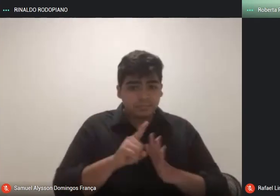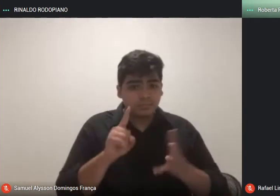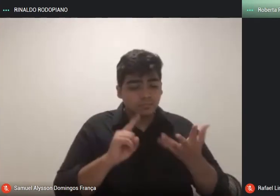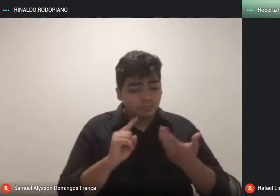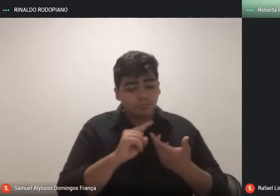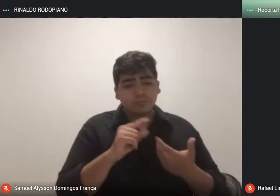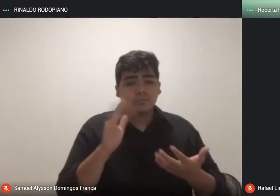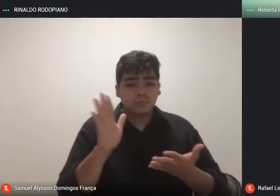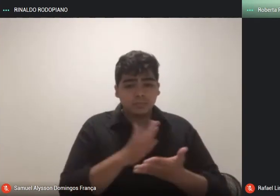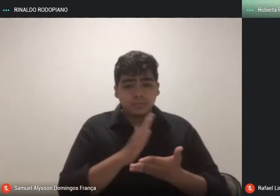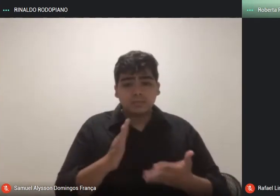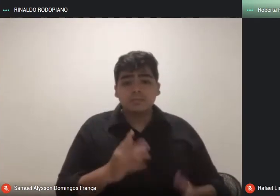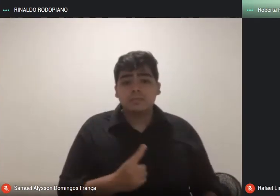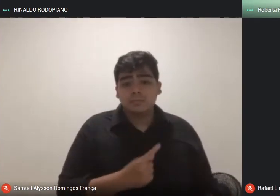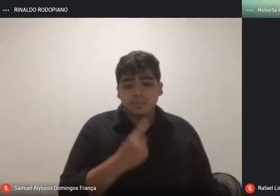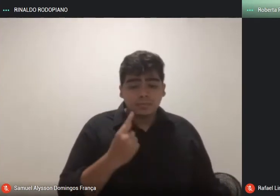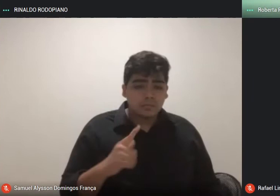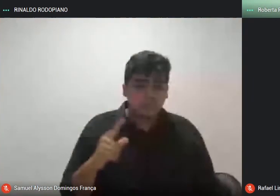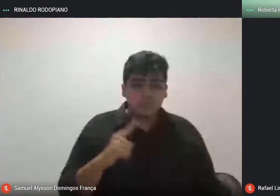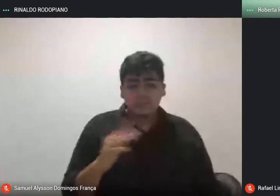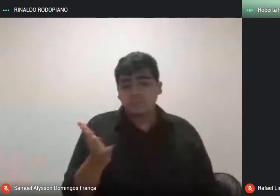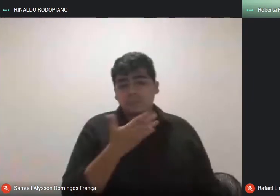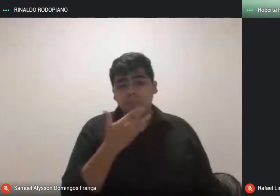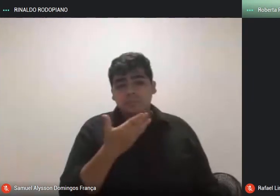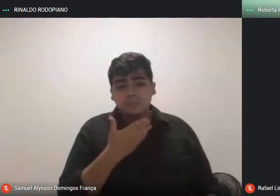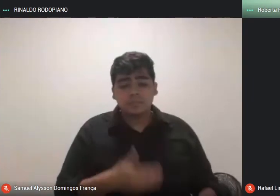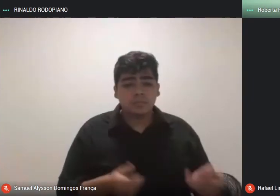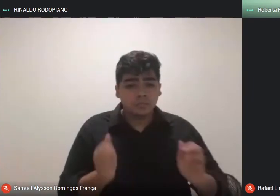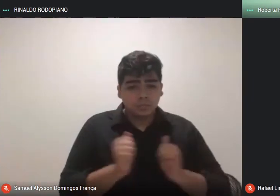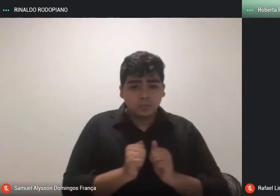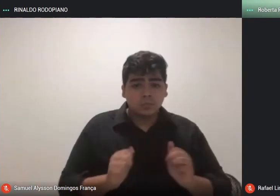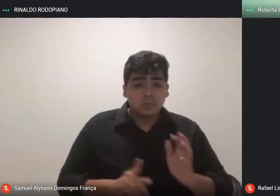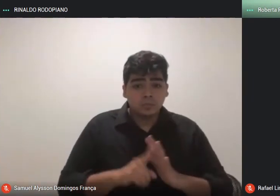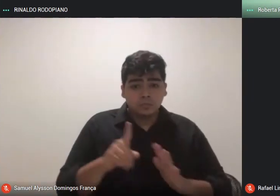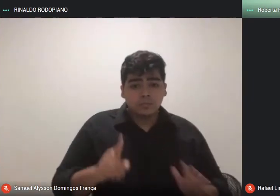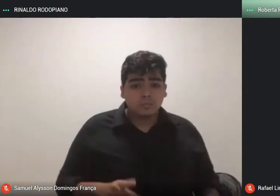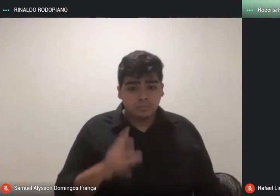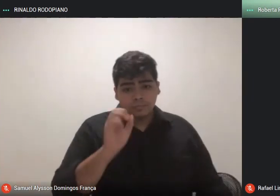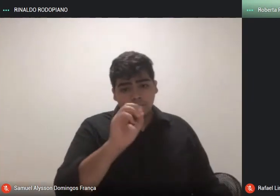a gente vai fazendo esse bate-papo junto com as perguntas, certo, pessoal?